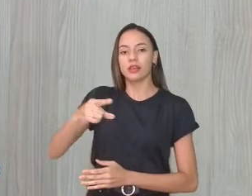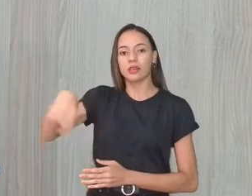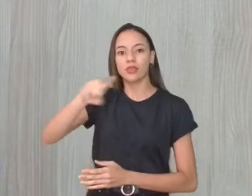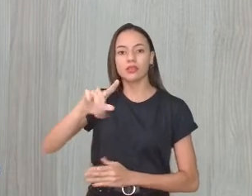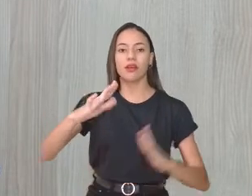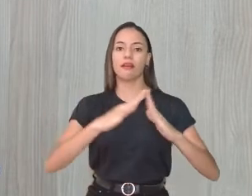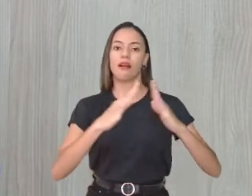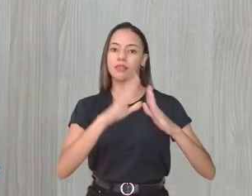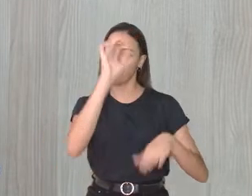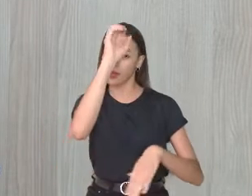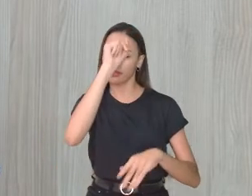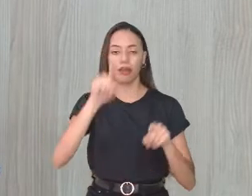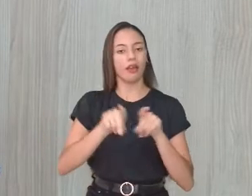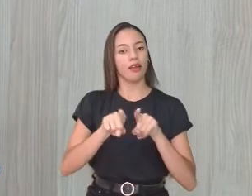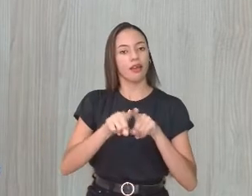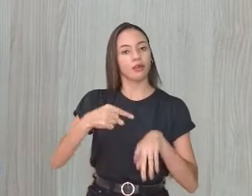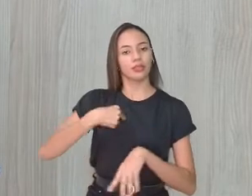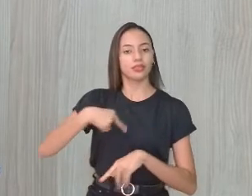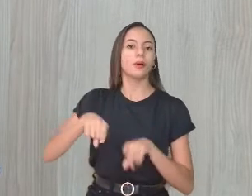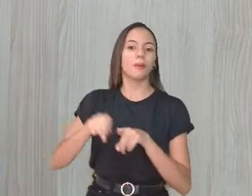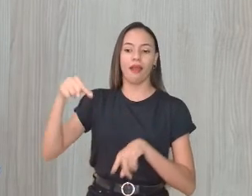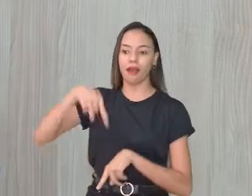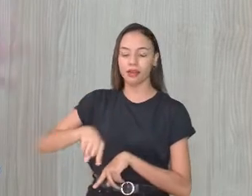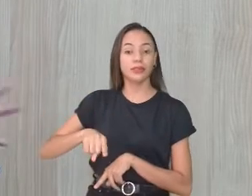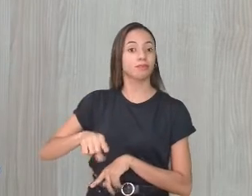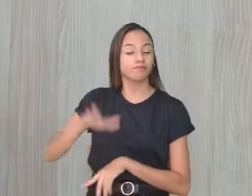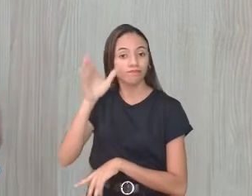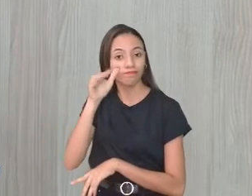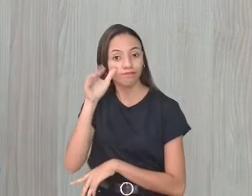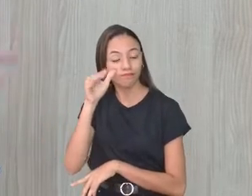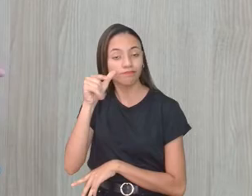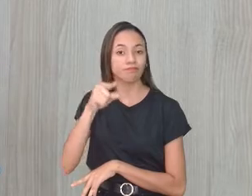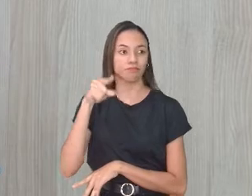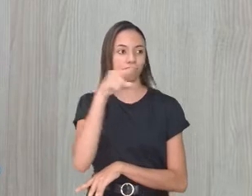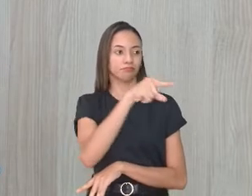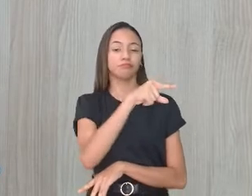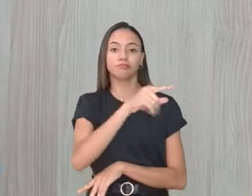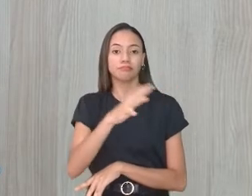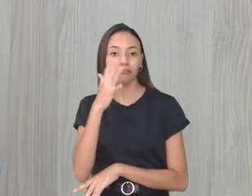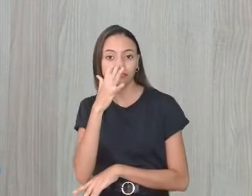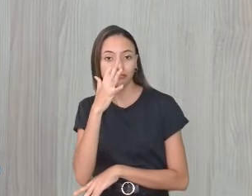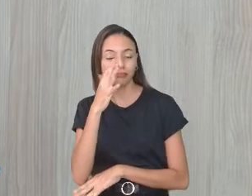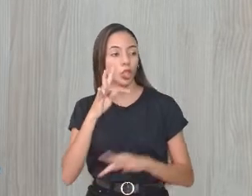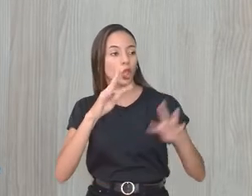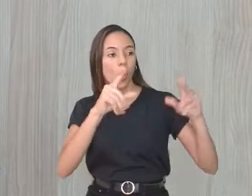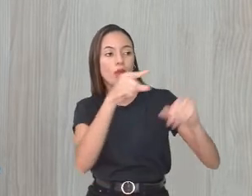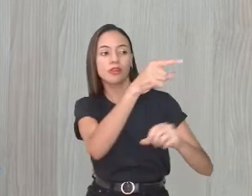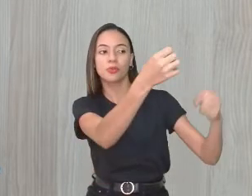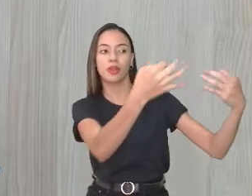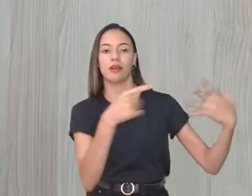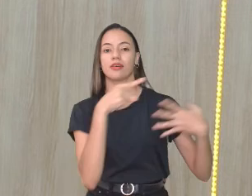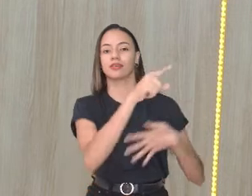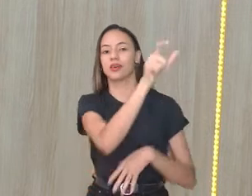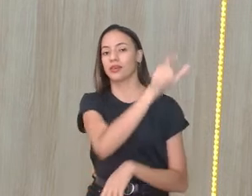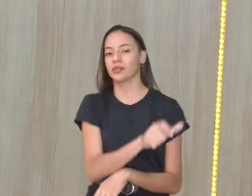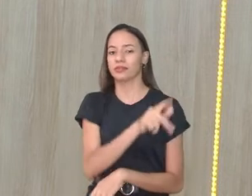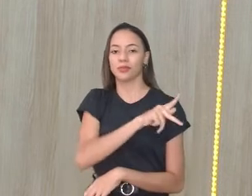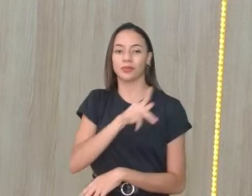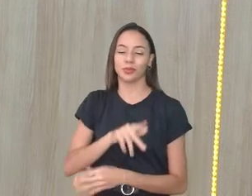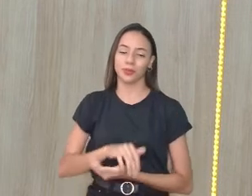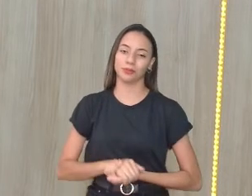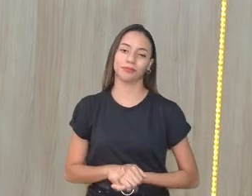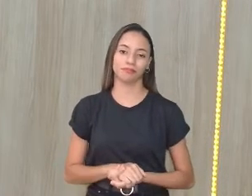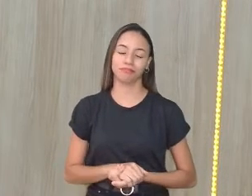casa, como eu também. Estou aqui curiosíssima para escutar o que Maria Carolina tem para dizer para a gente. Não é, menina? Veja